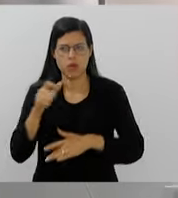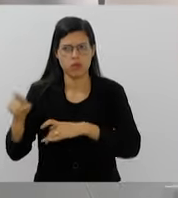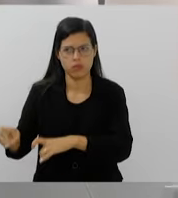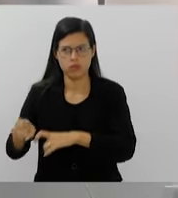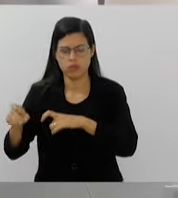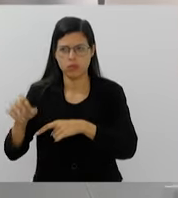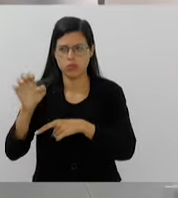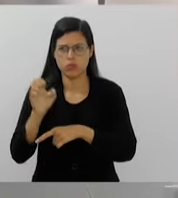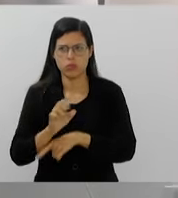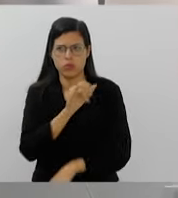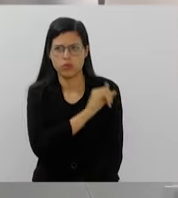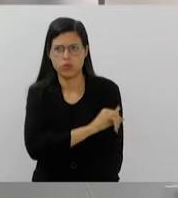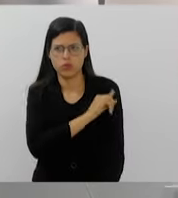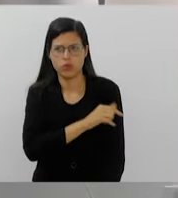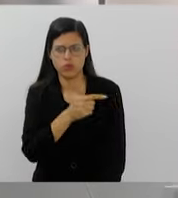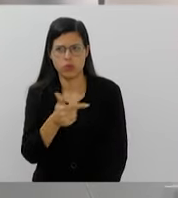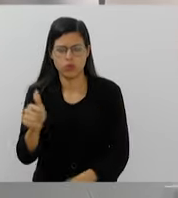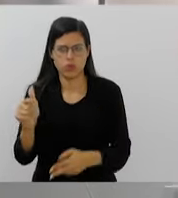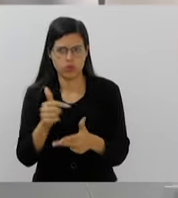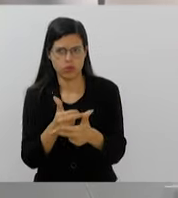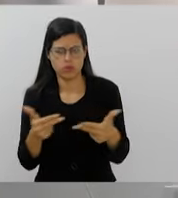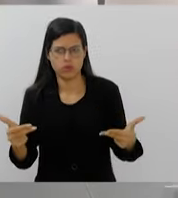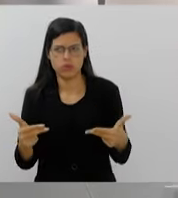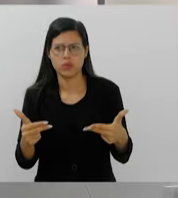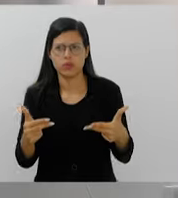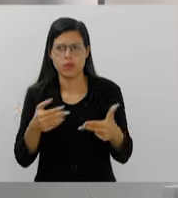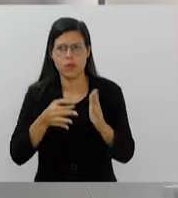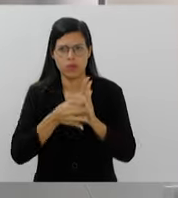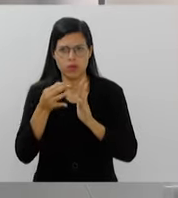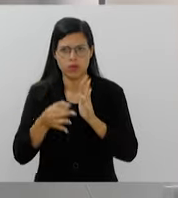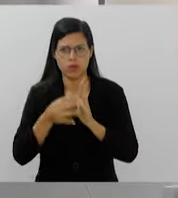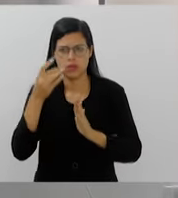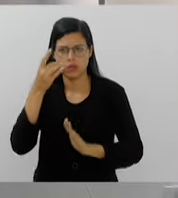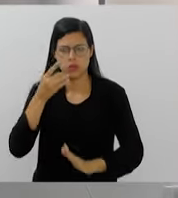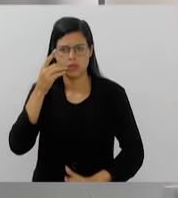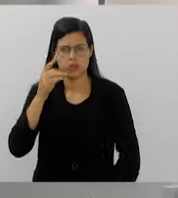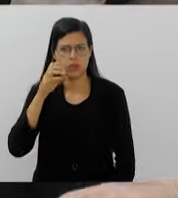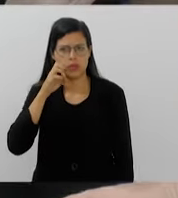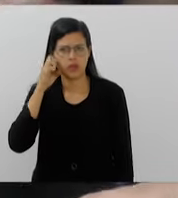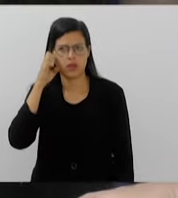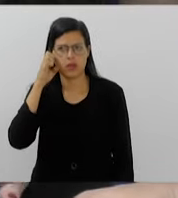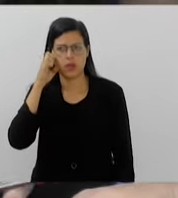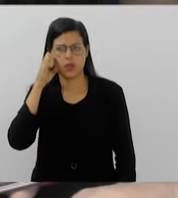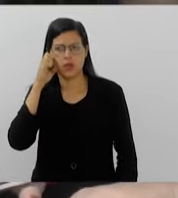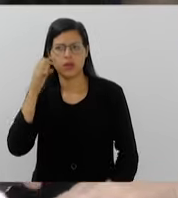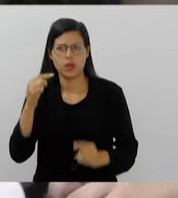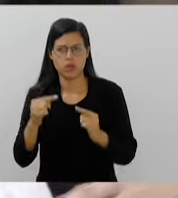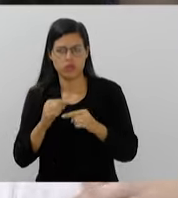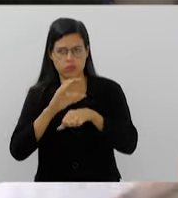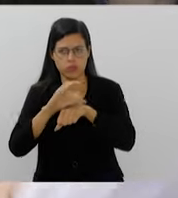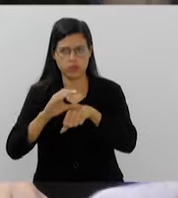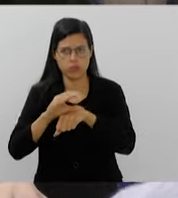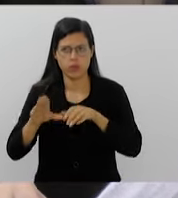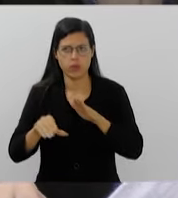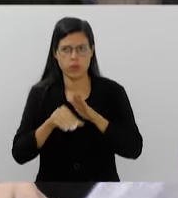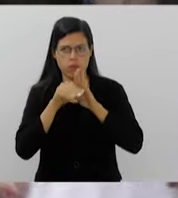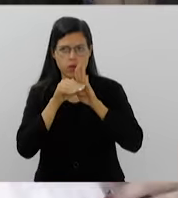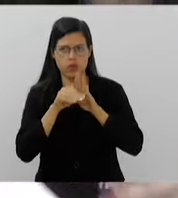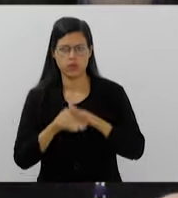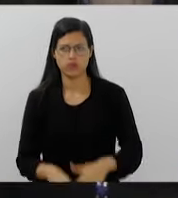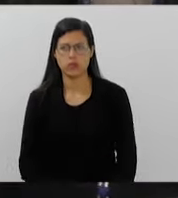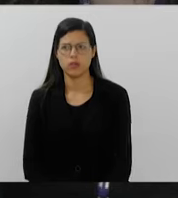Janeiro e dá outras providências. Para aparecer, deputada Élica Takimoto. Constitucionalidade com emenda. Invasão outra de